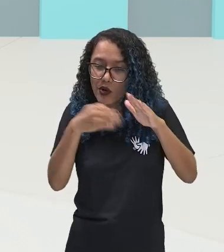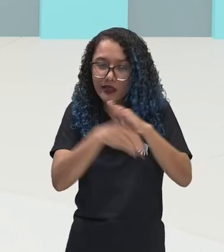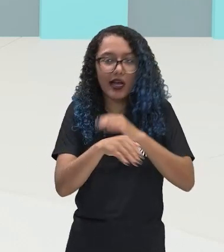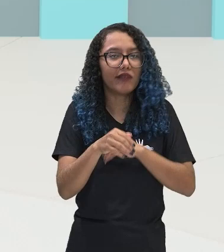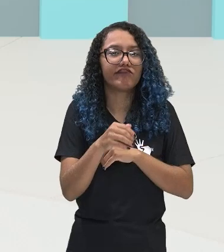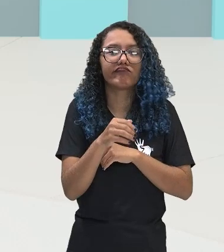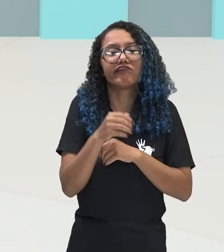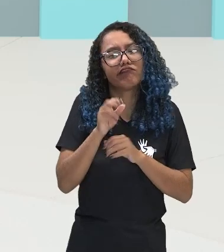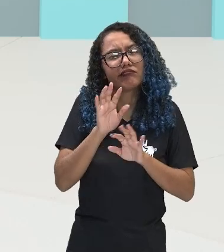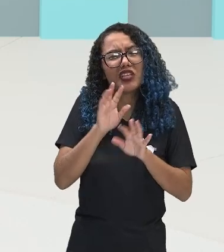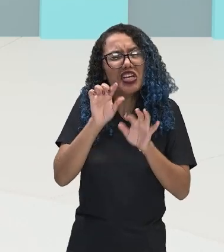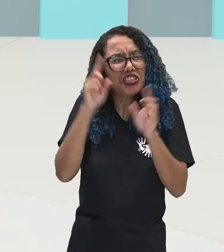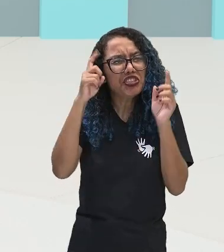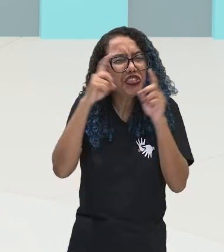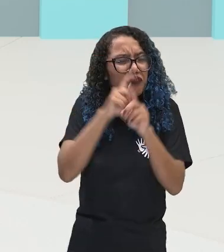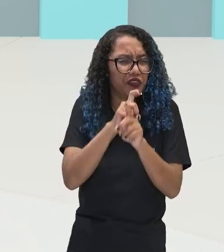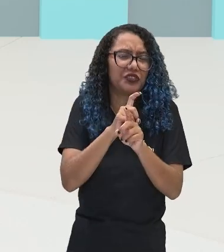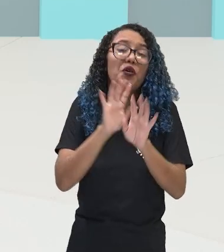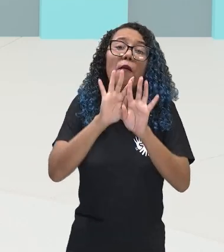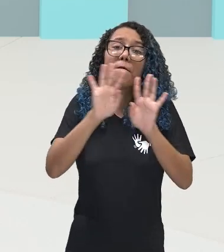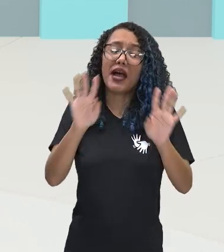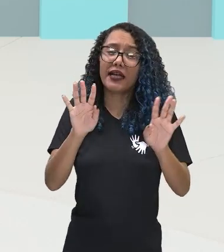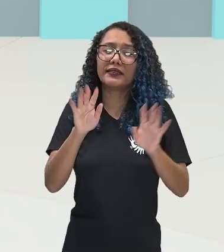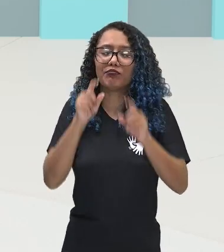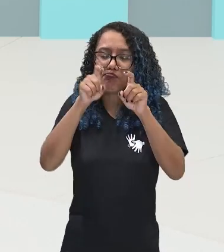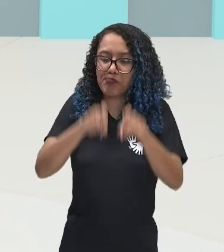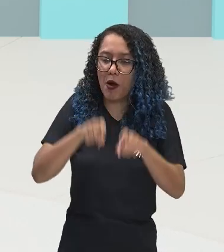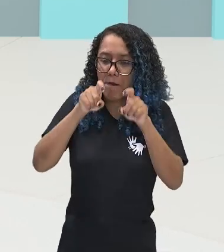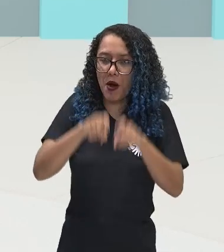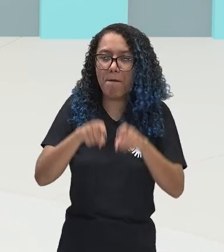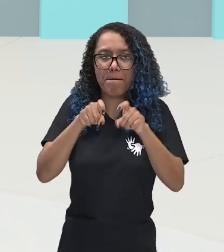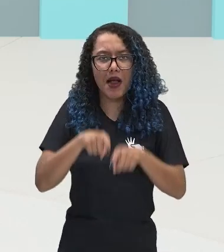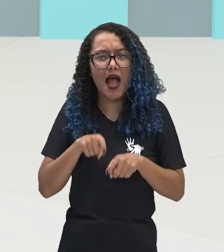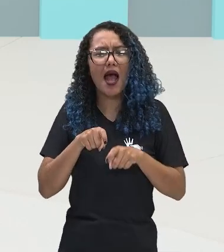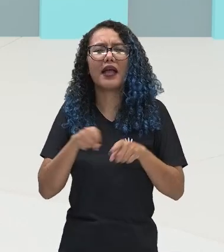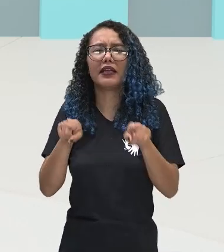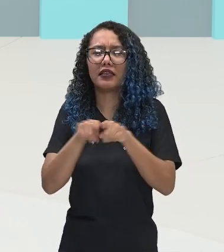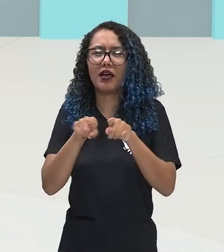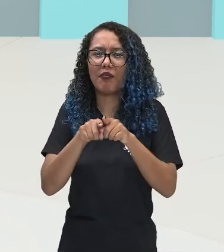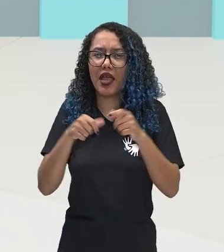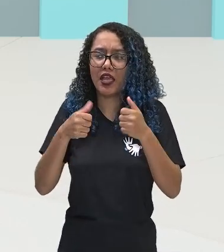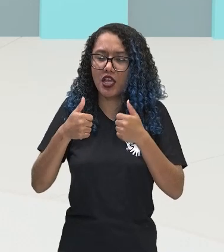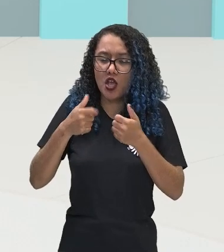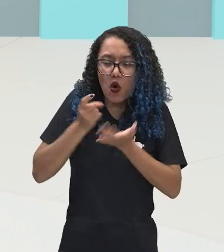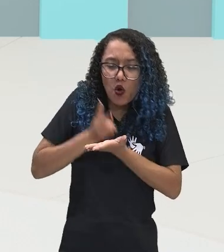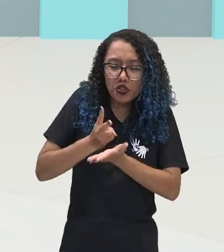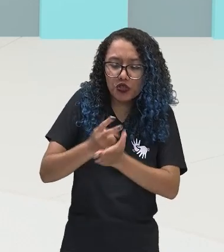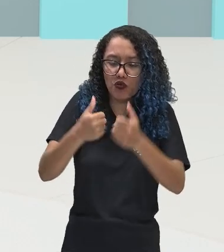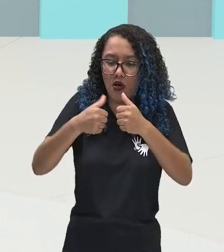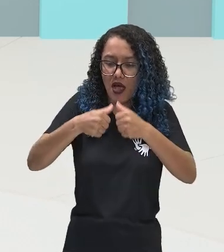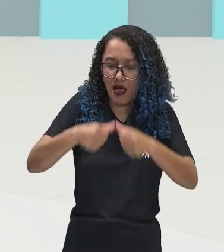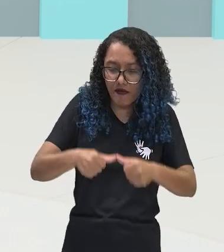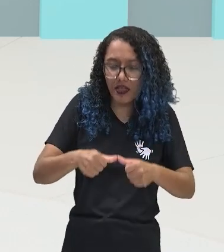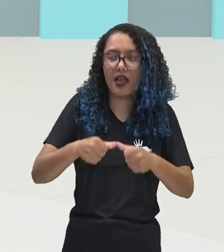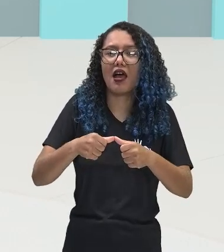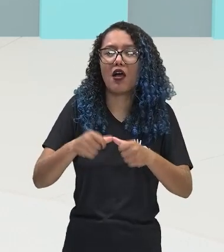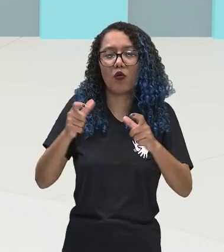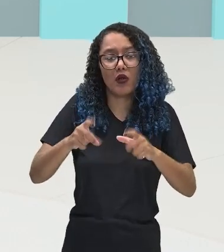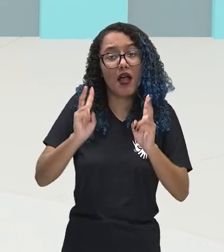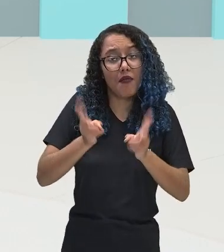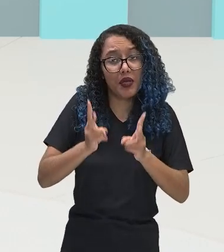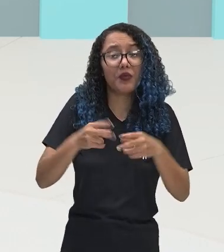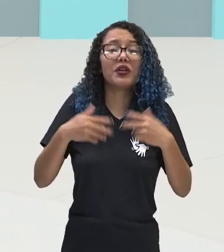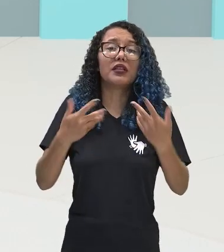sedentarismo né a agricultura e tudo mais é que a gordura começou a se espalhar mais os seres humanos foram ficando